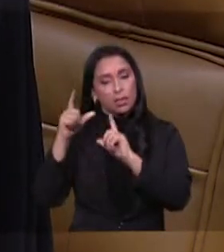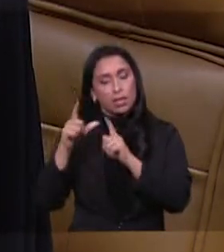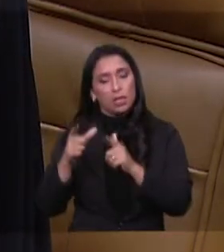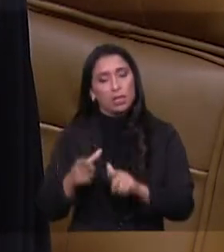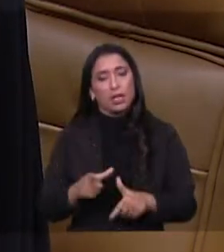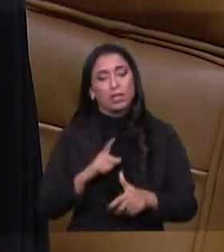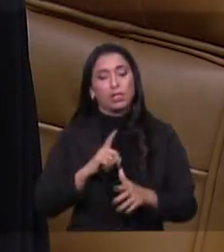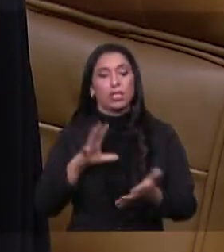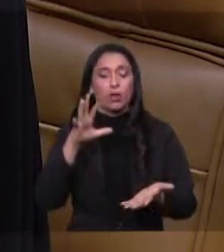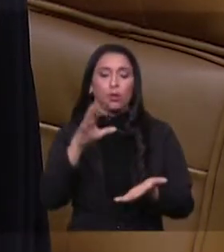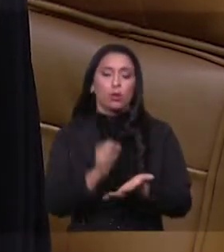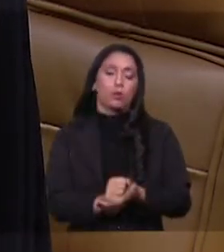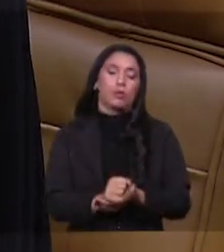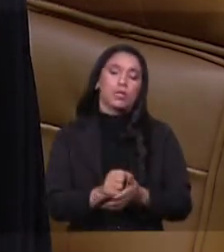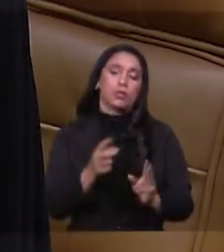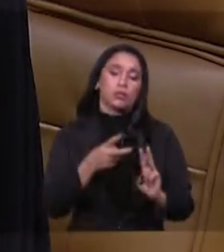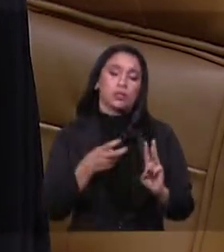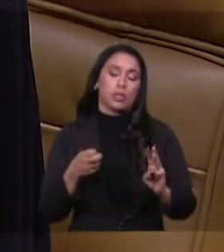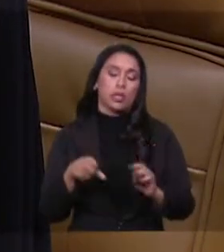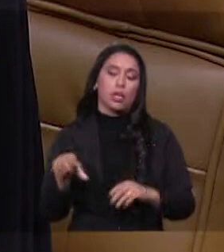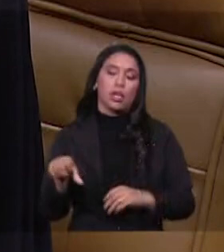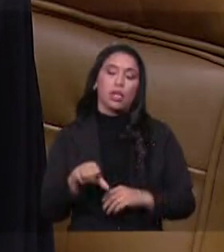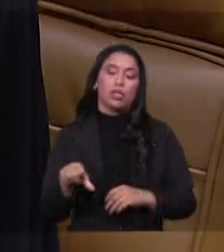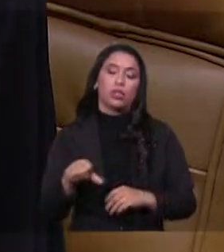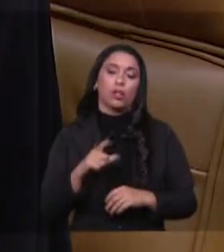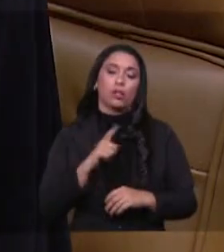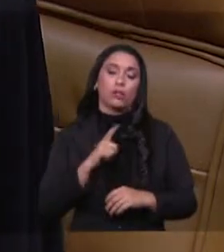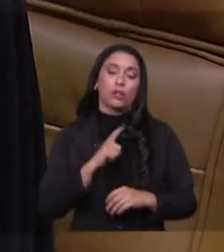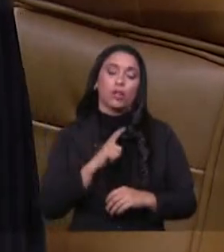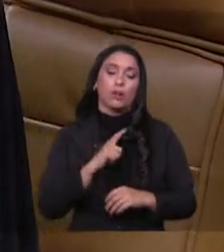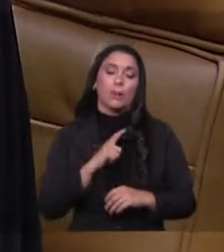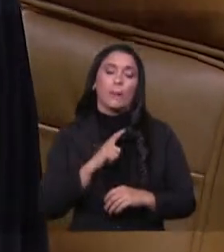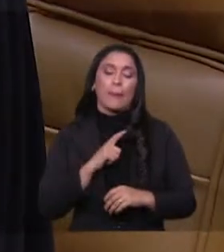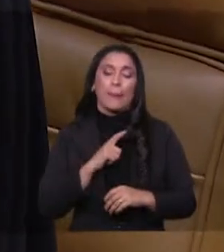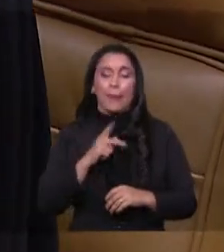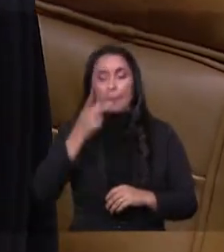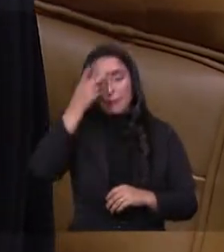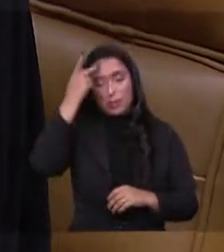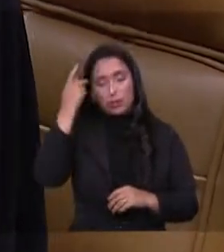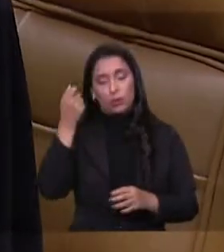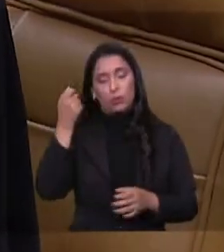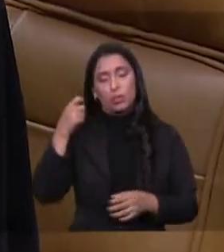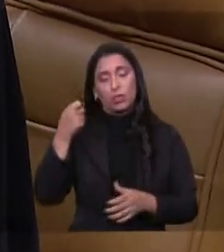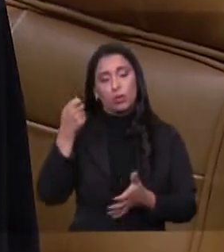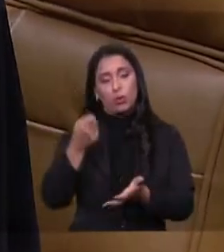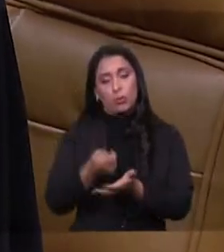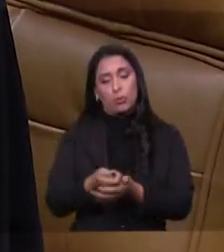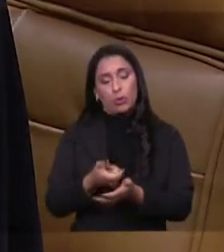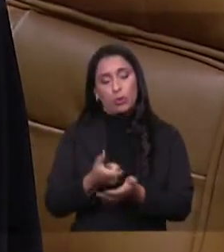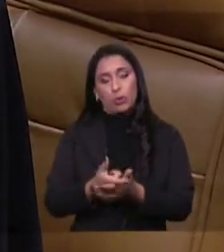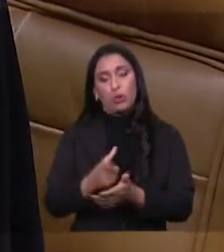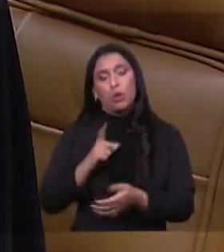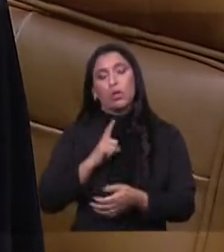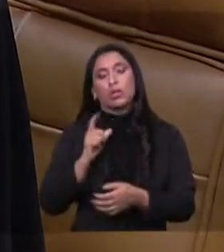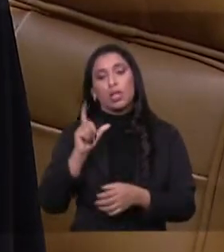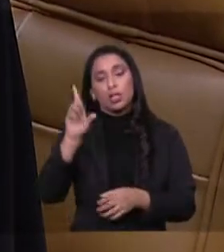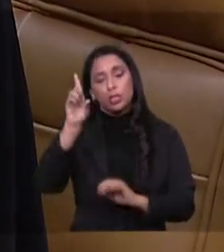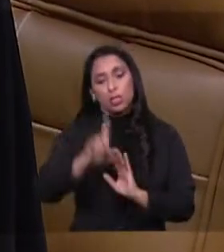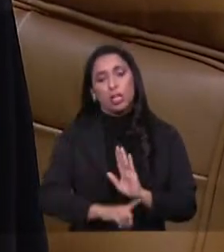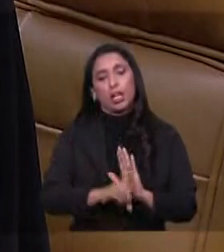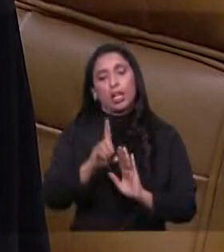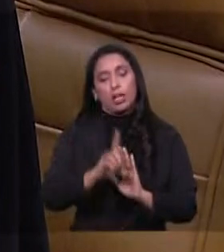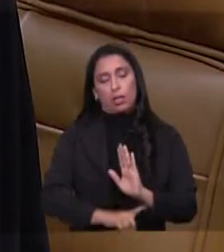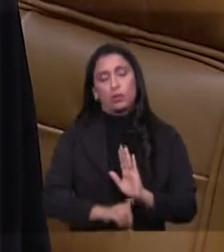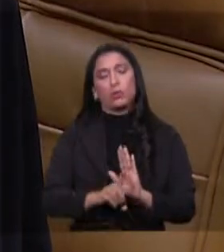indígenas. Item 9. Assiste ao particular não indígena o direito à indenização